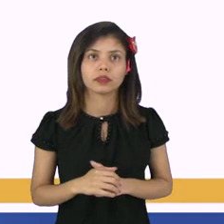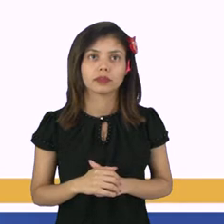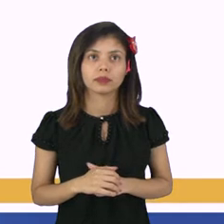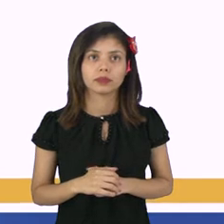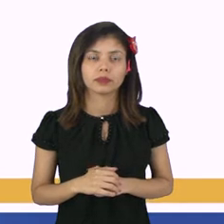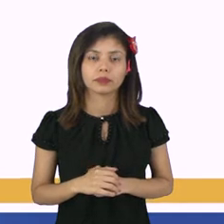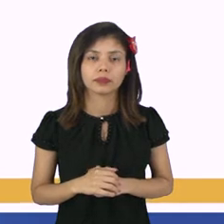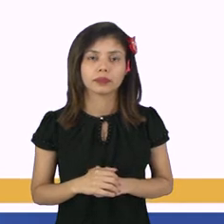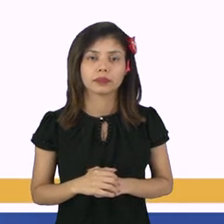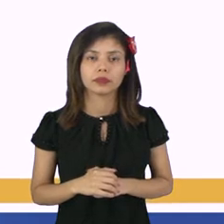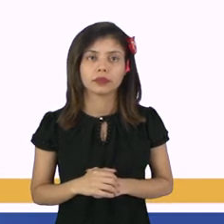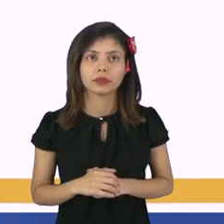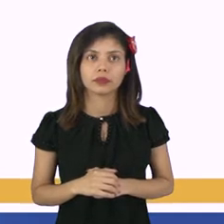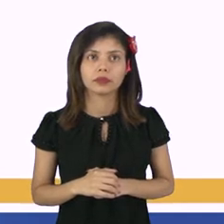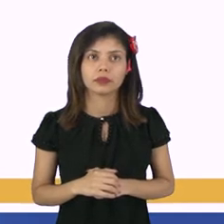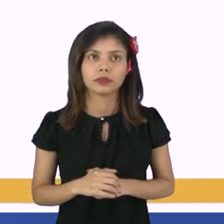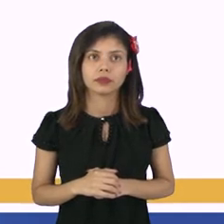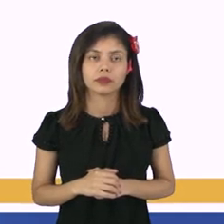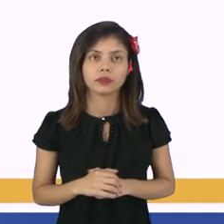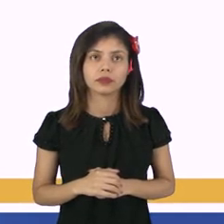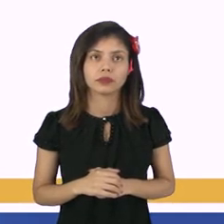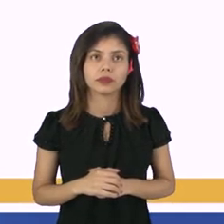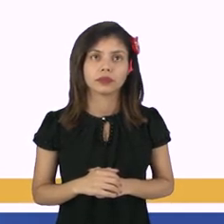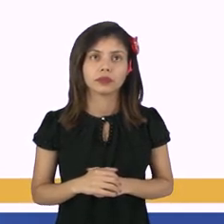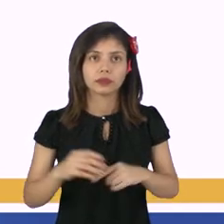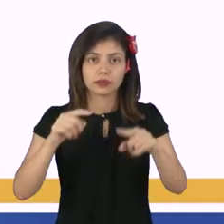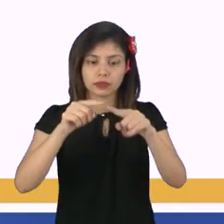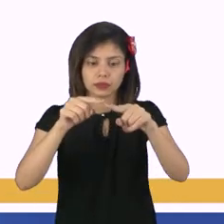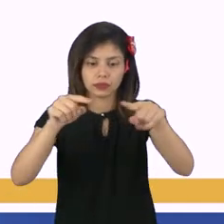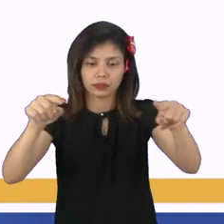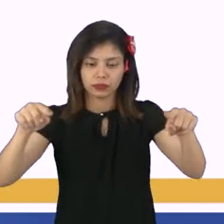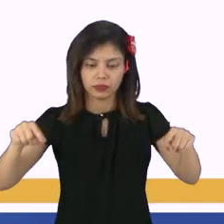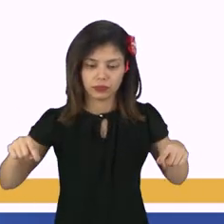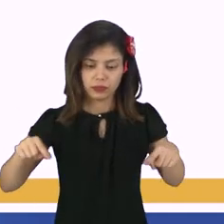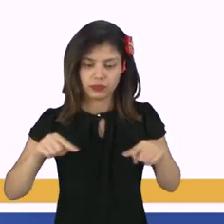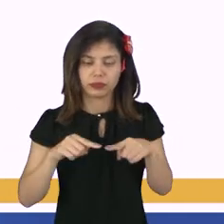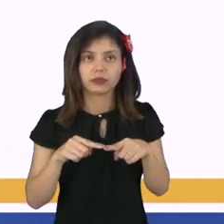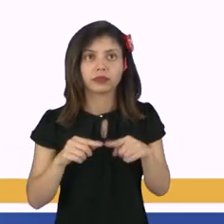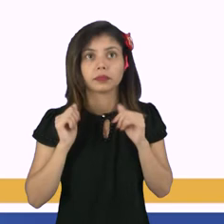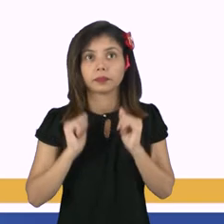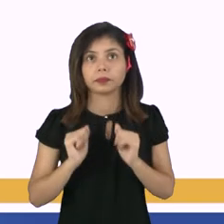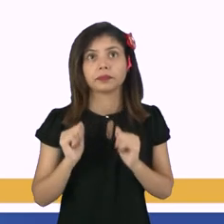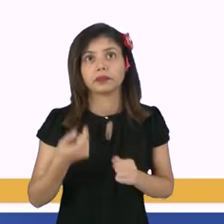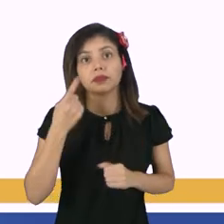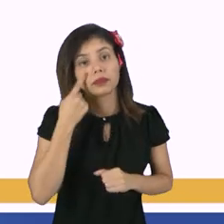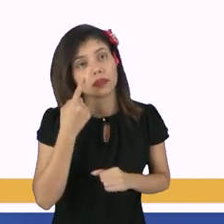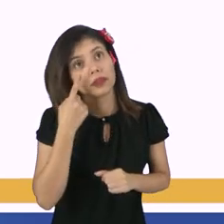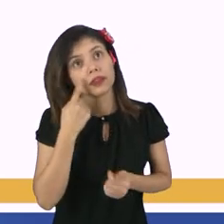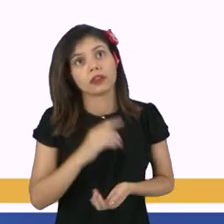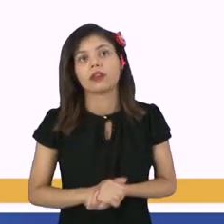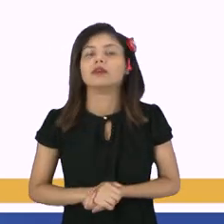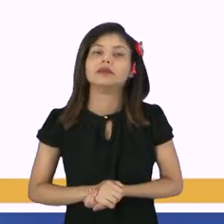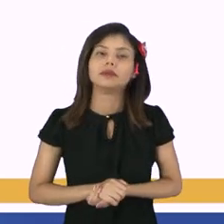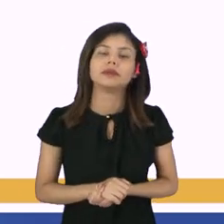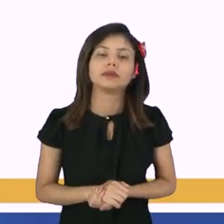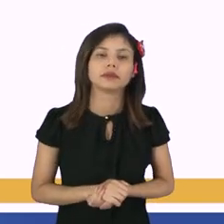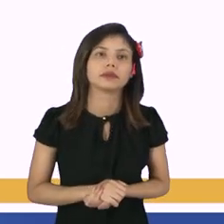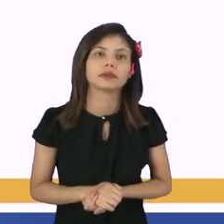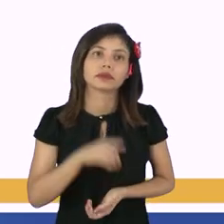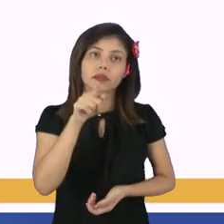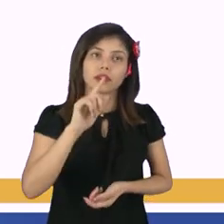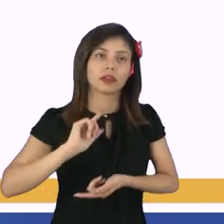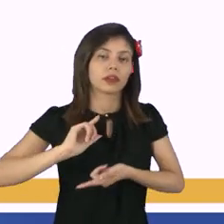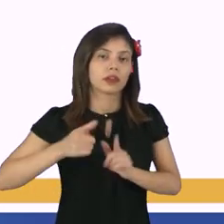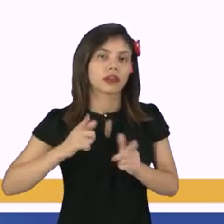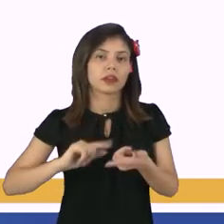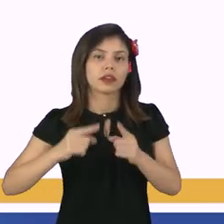seria certo é uma base quadrilátera a gente pode intuir que é um quadrilátero Então